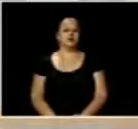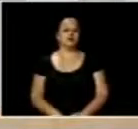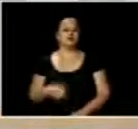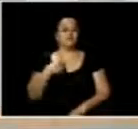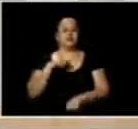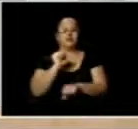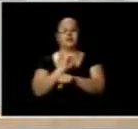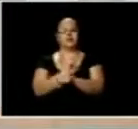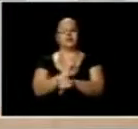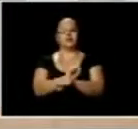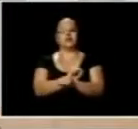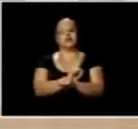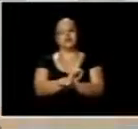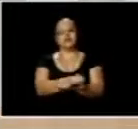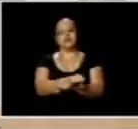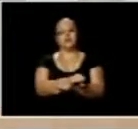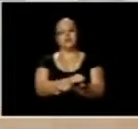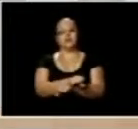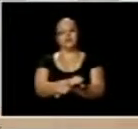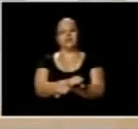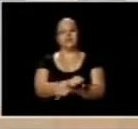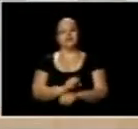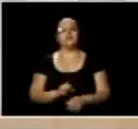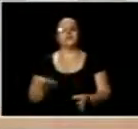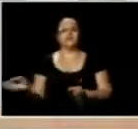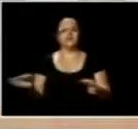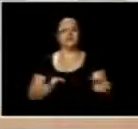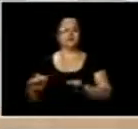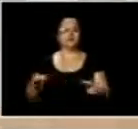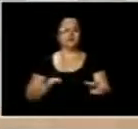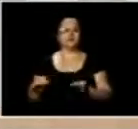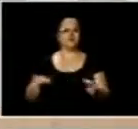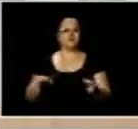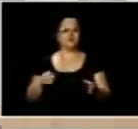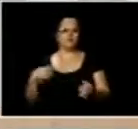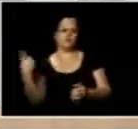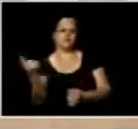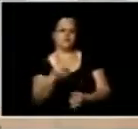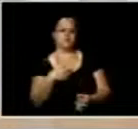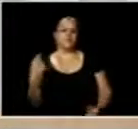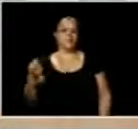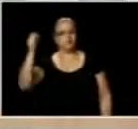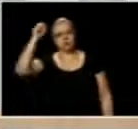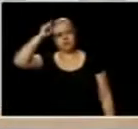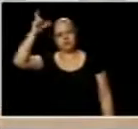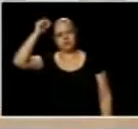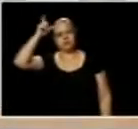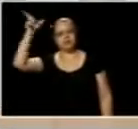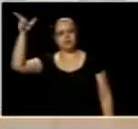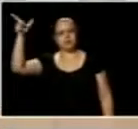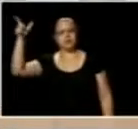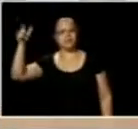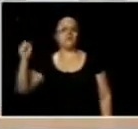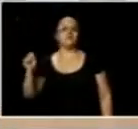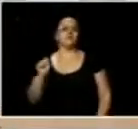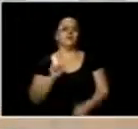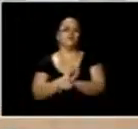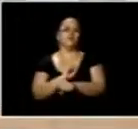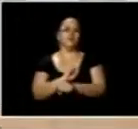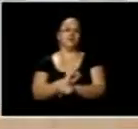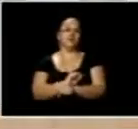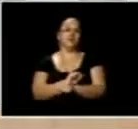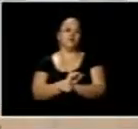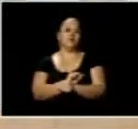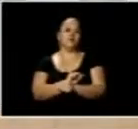sistema de cultura, incluindo o Fundo da Cultura e o Plano Municipal de Cultura, até o final de agosto.